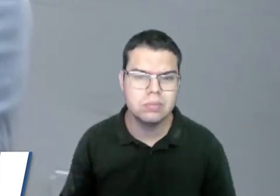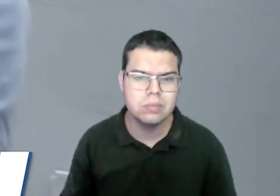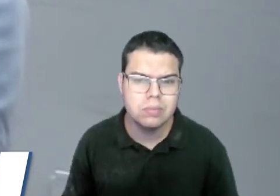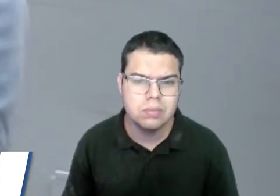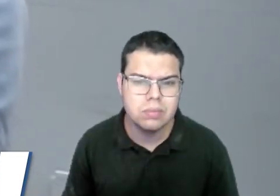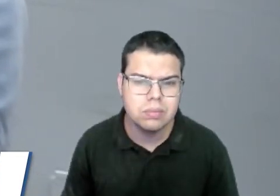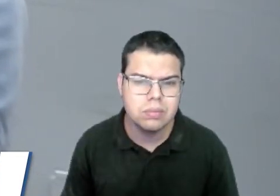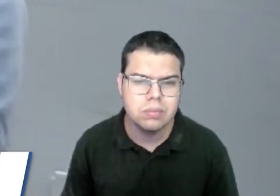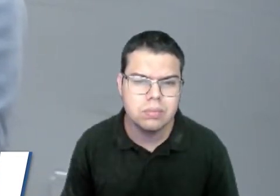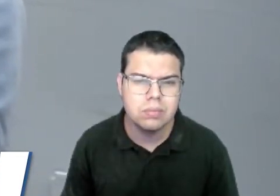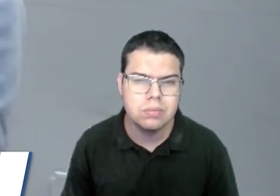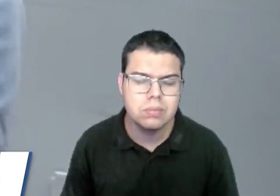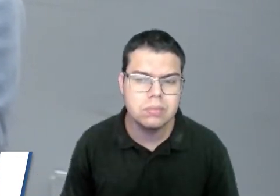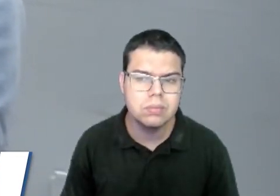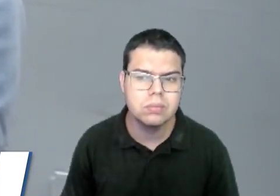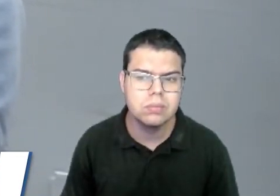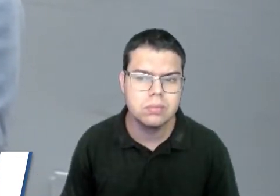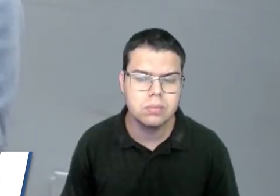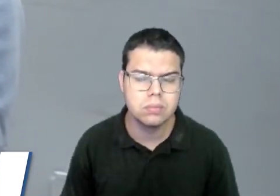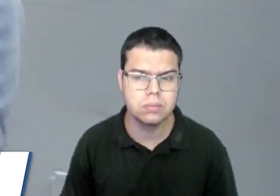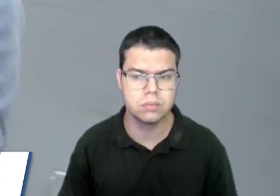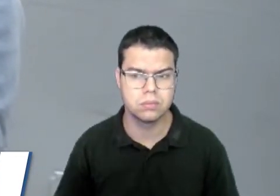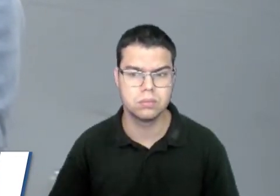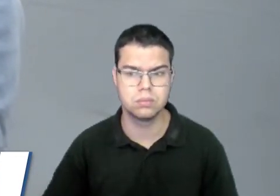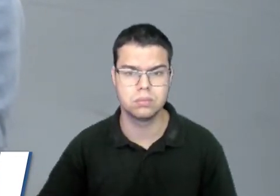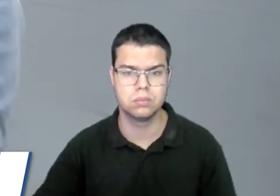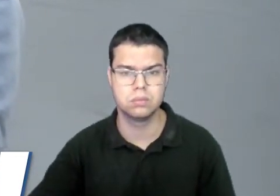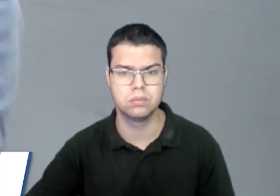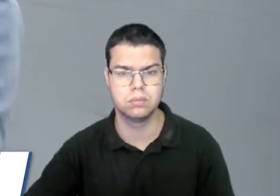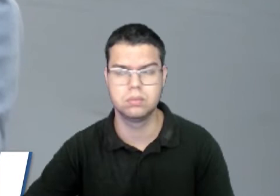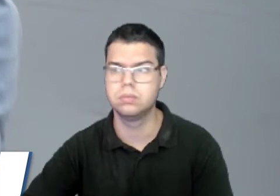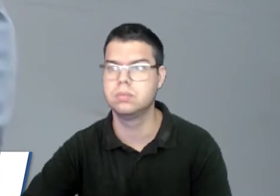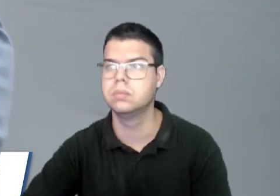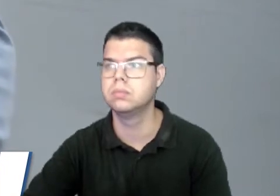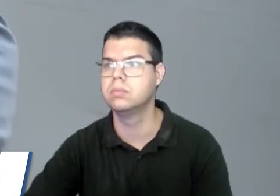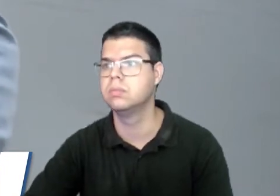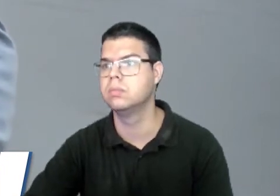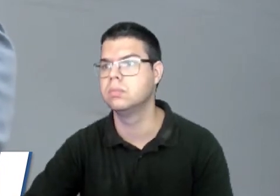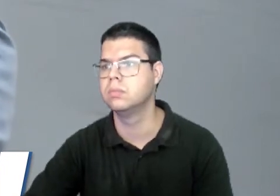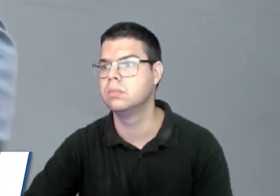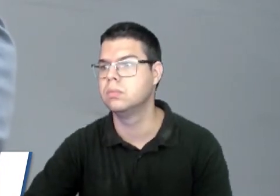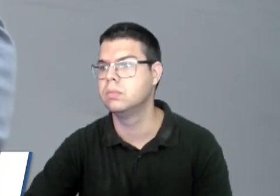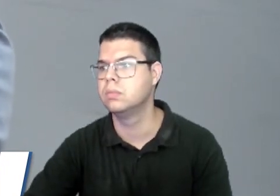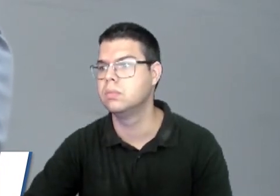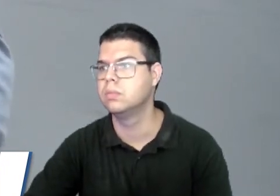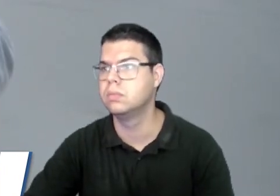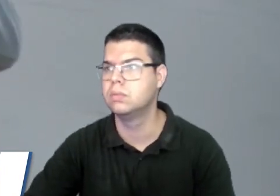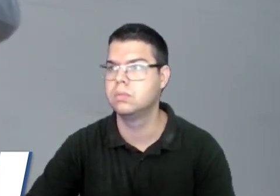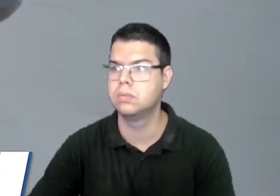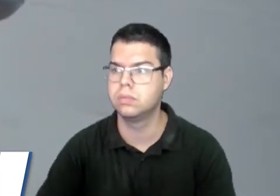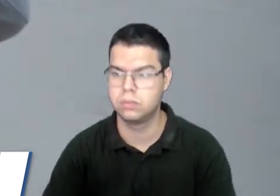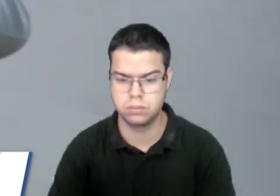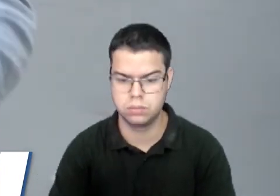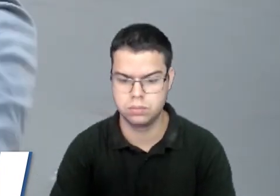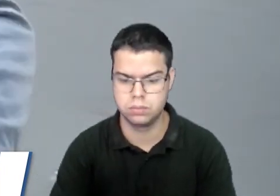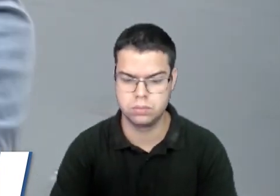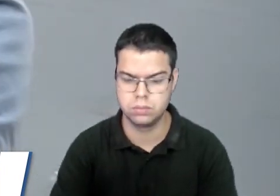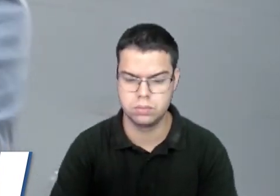questão de relatar o teu empenho. A gente já disse para você que tem algumas coisas